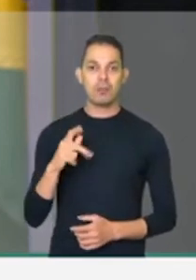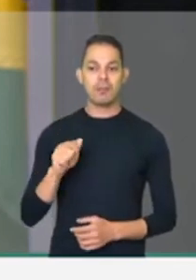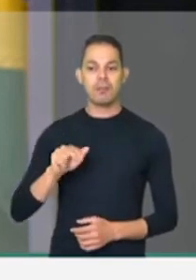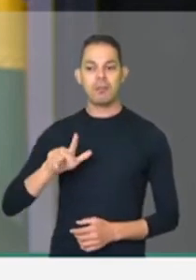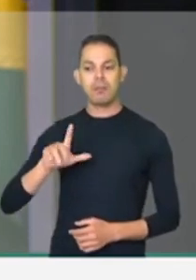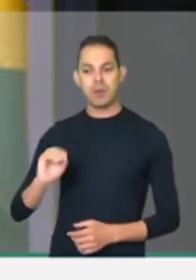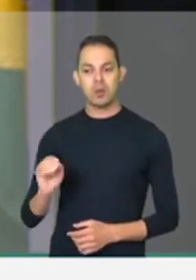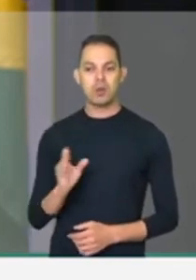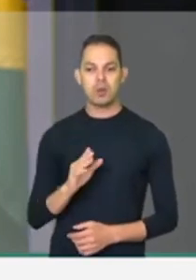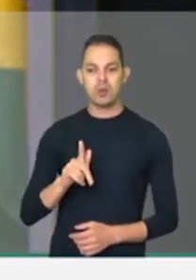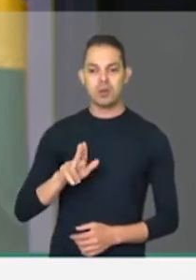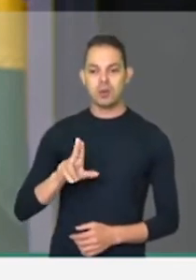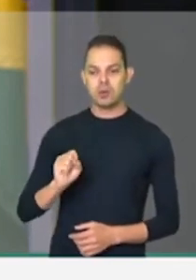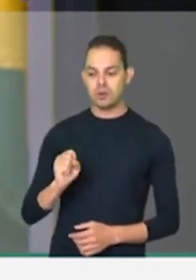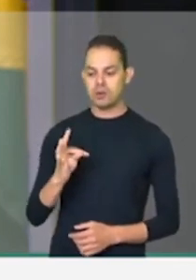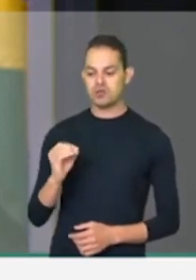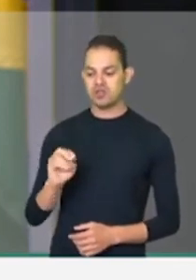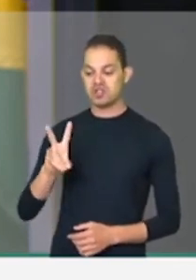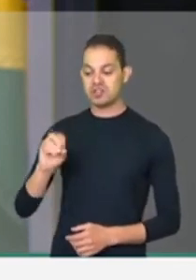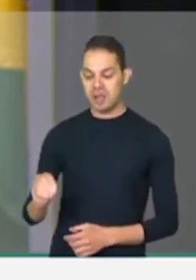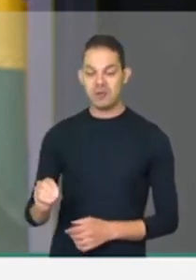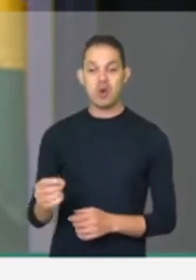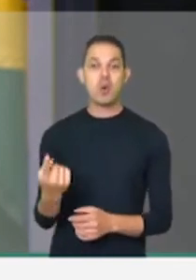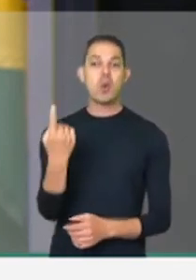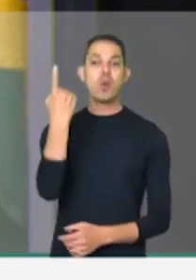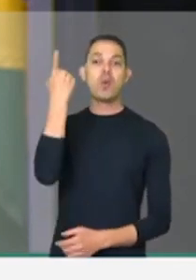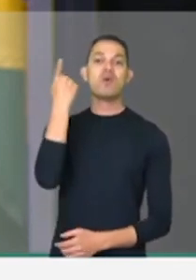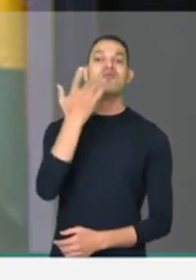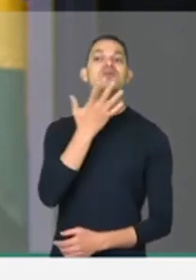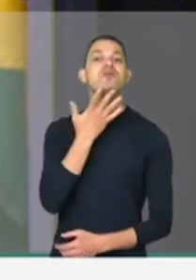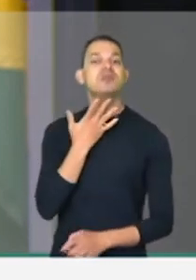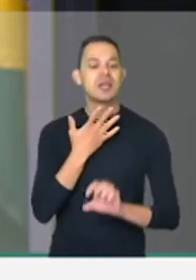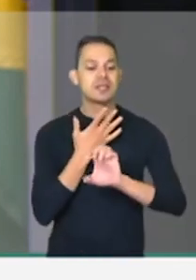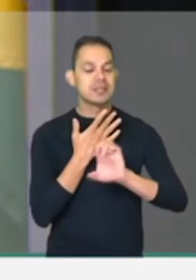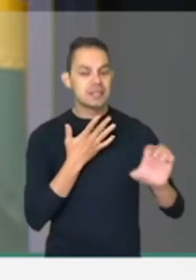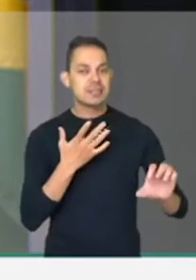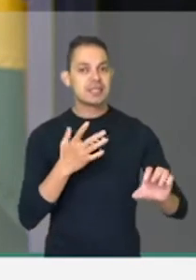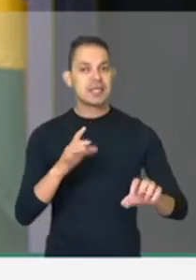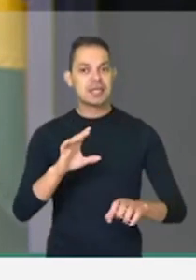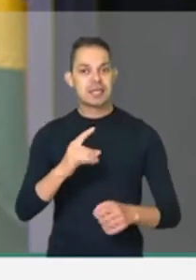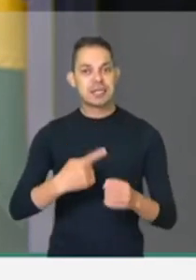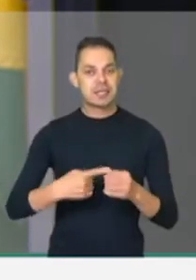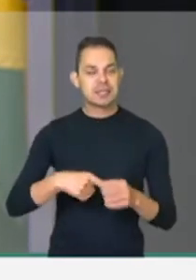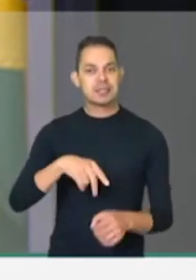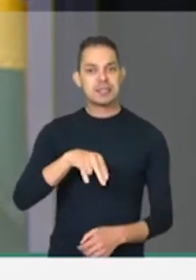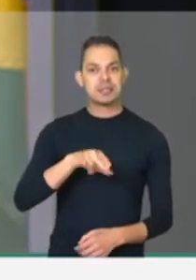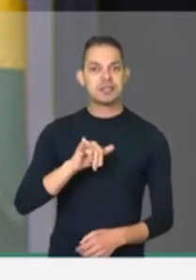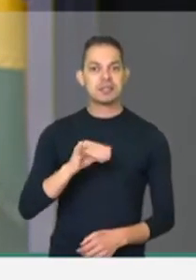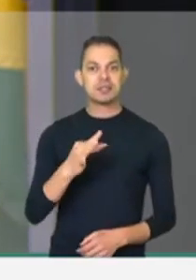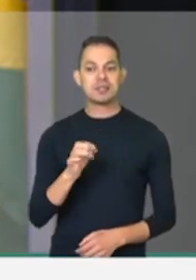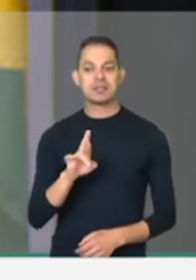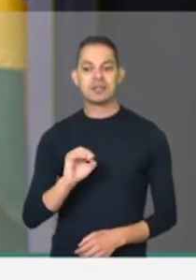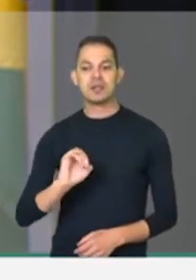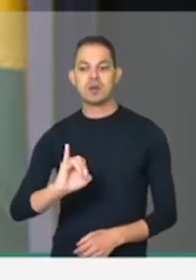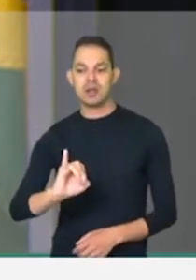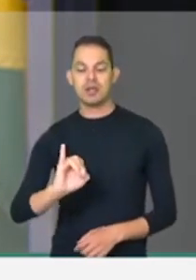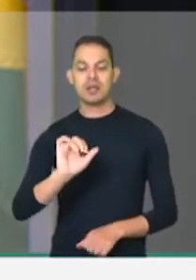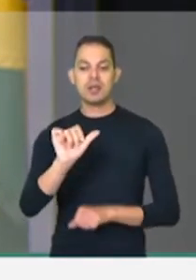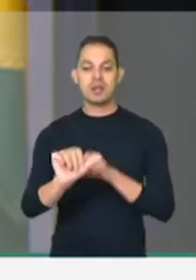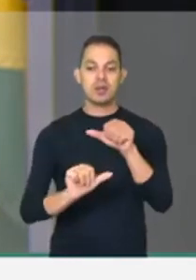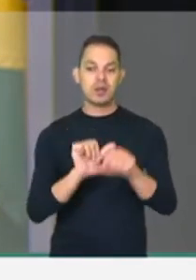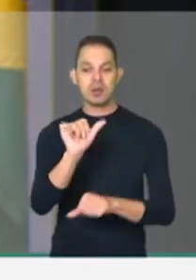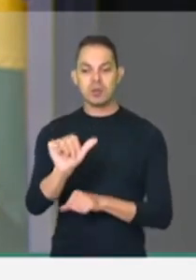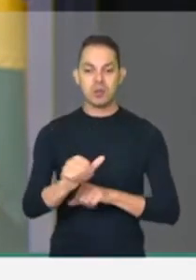Gustavo agora está querendo ser um antigo desejo da esquerda de Niterói que é mudar o